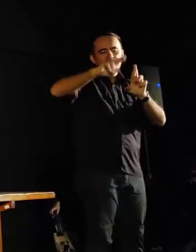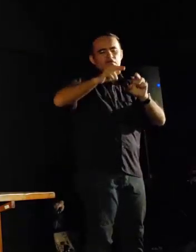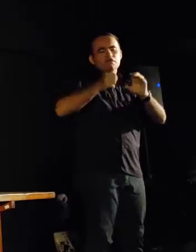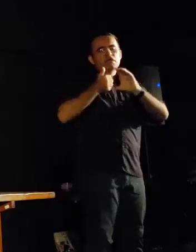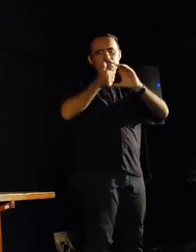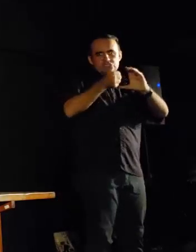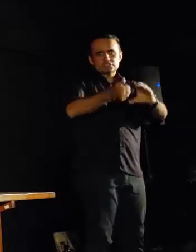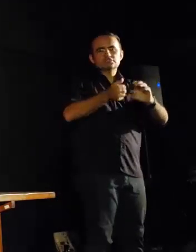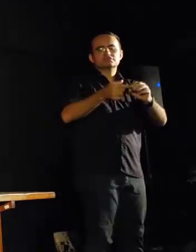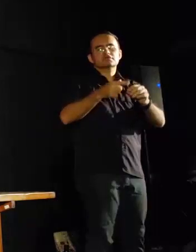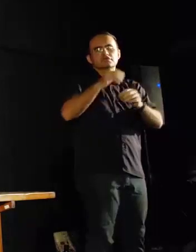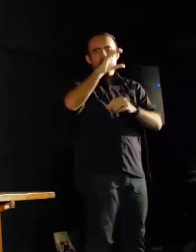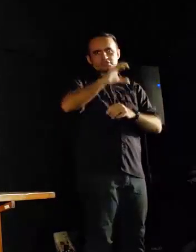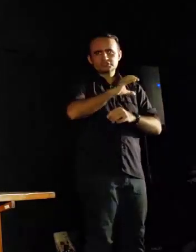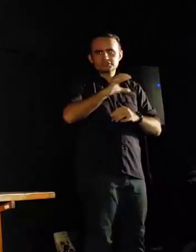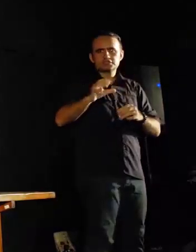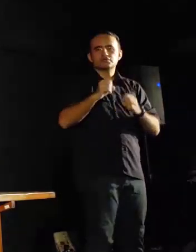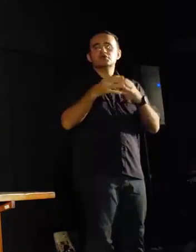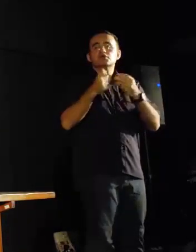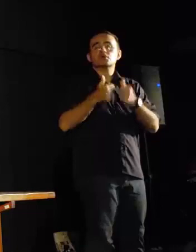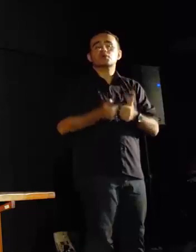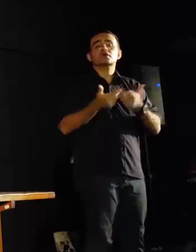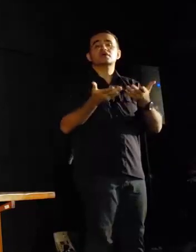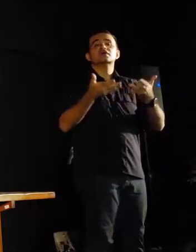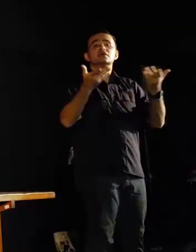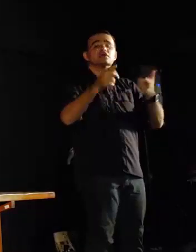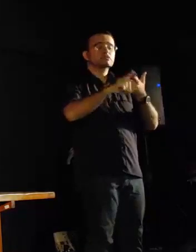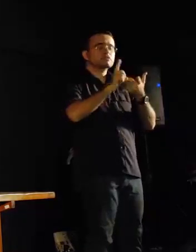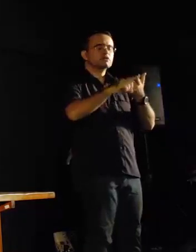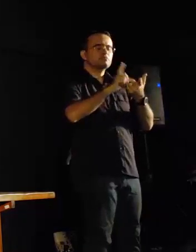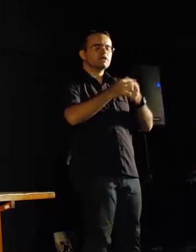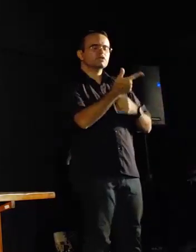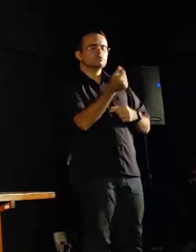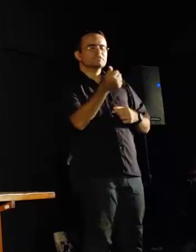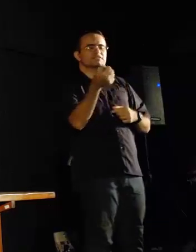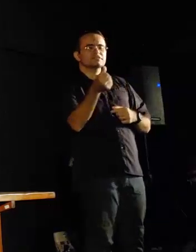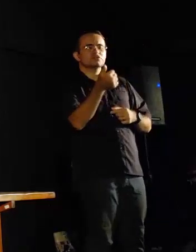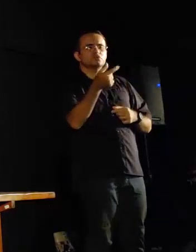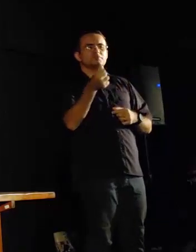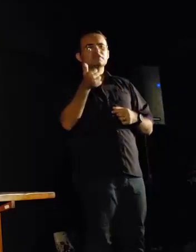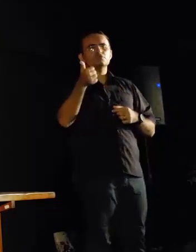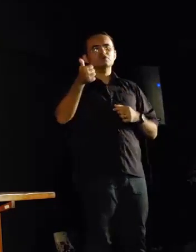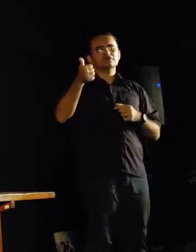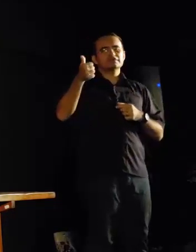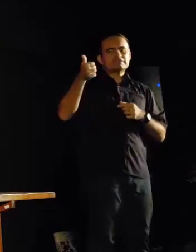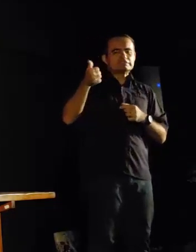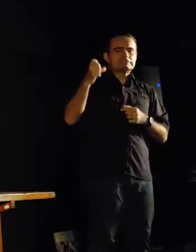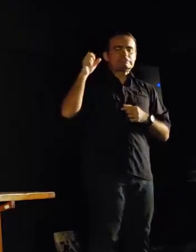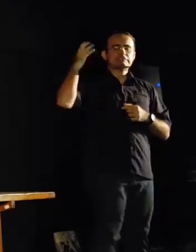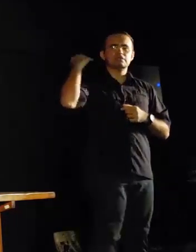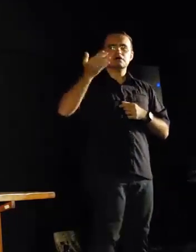dos think tanks dos Estados Unidos em 2003 e em 2016 no Brasil.